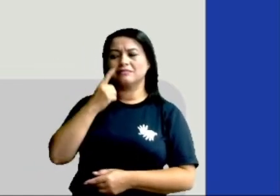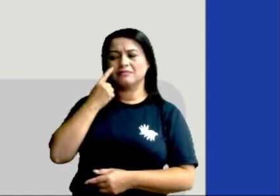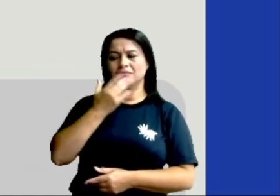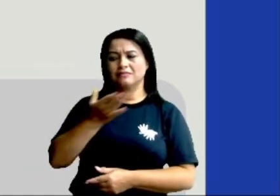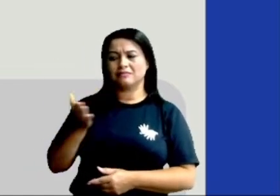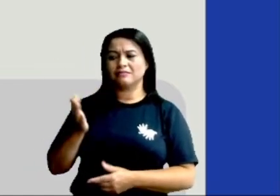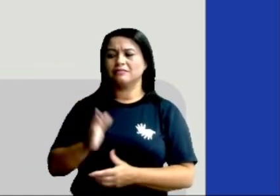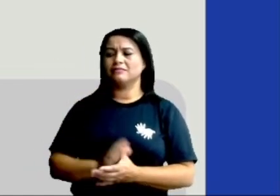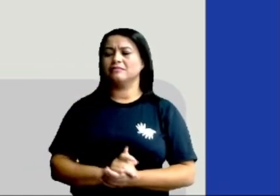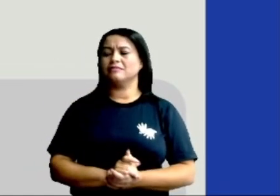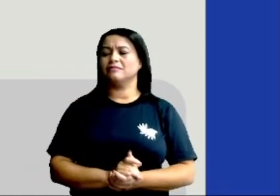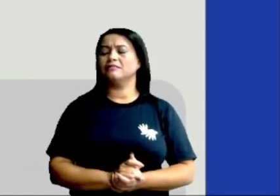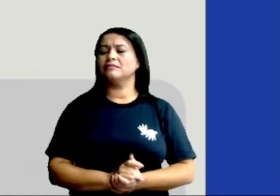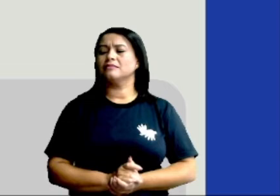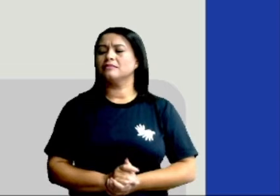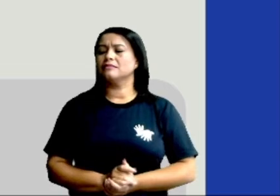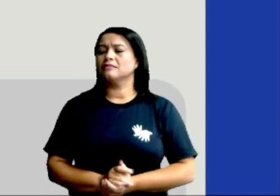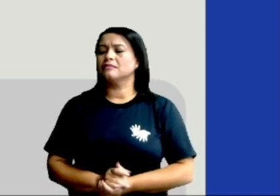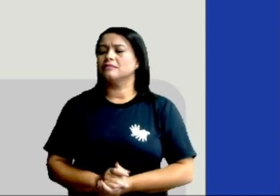gente está falando.